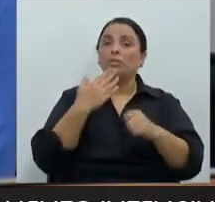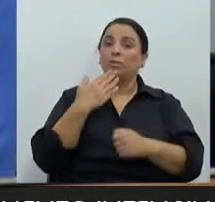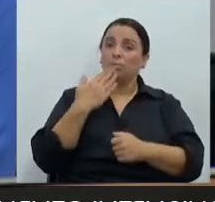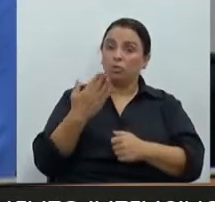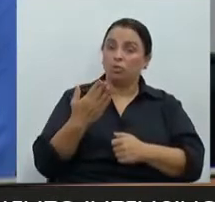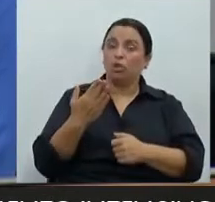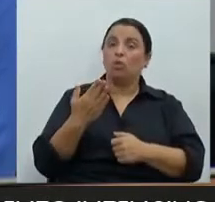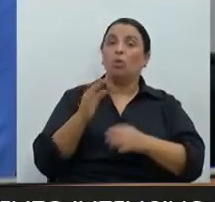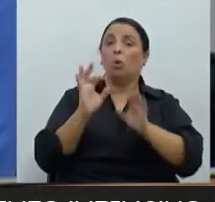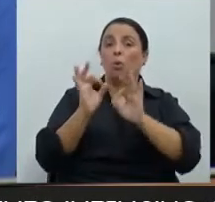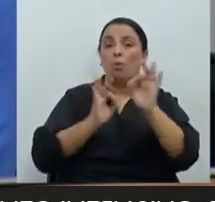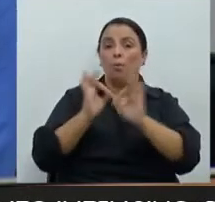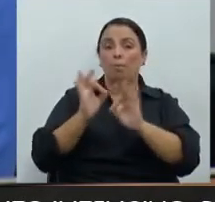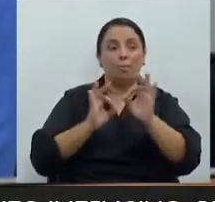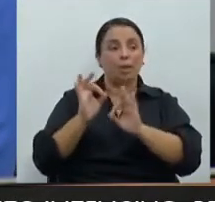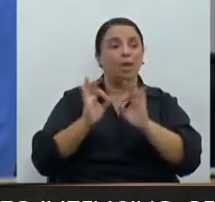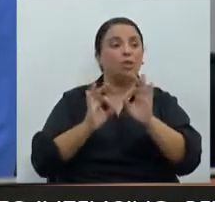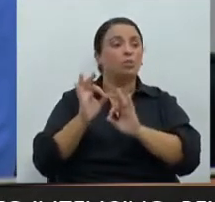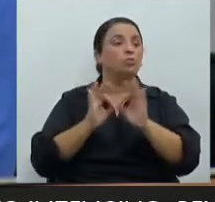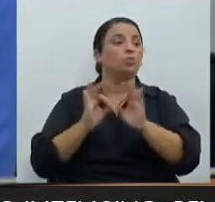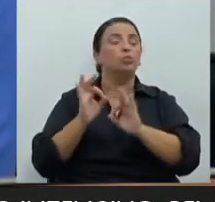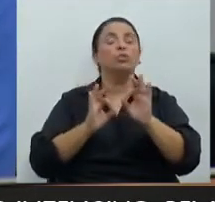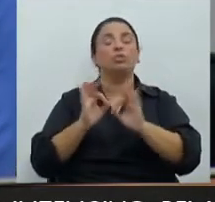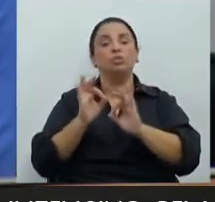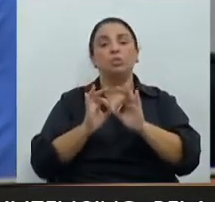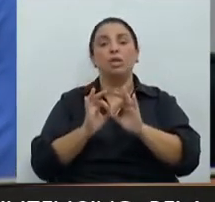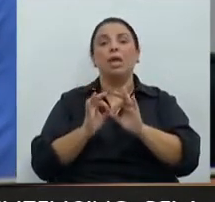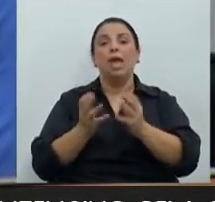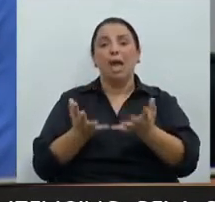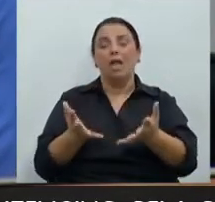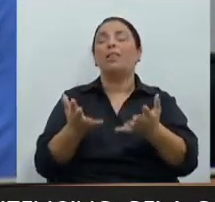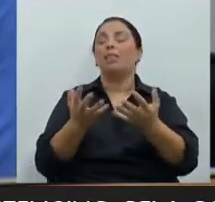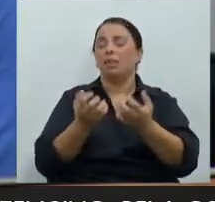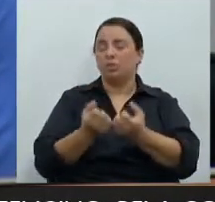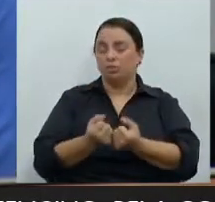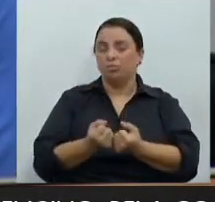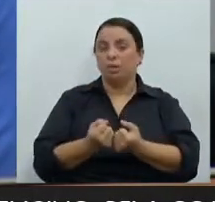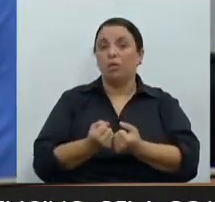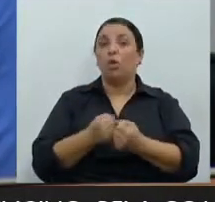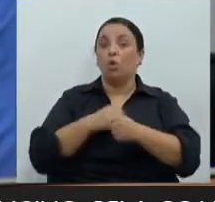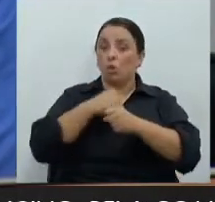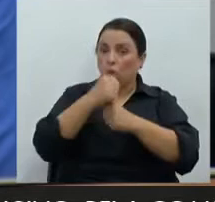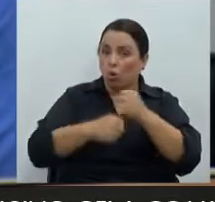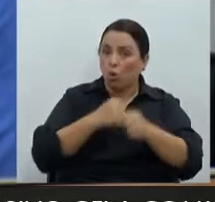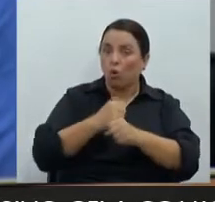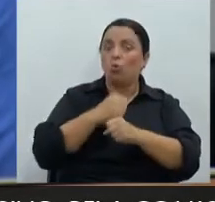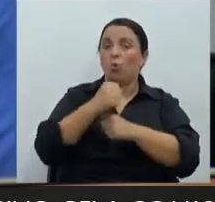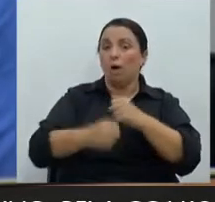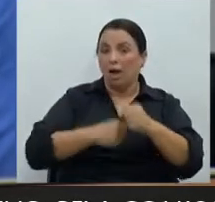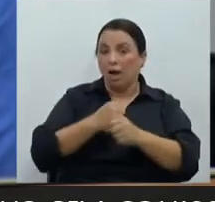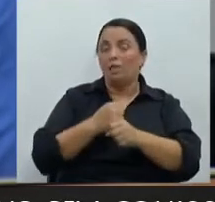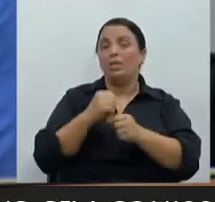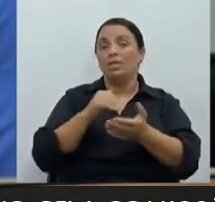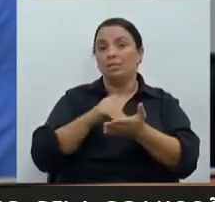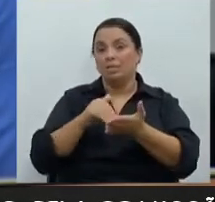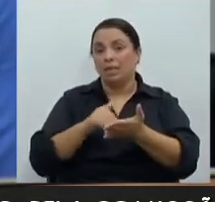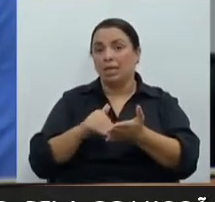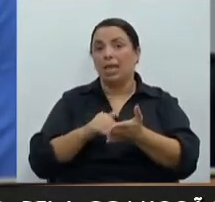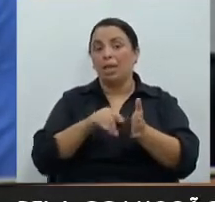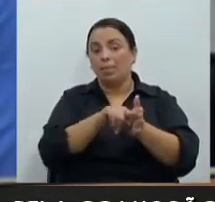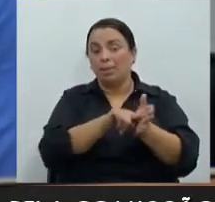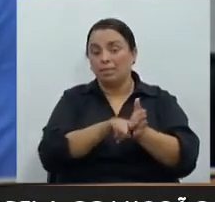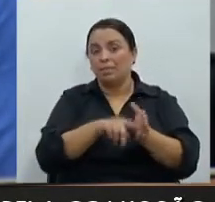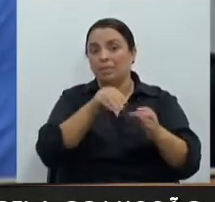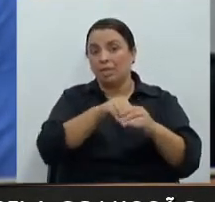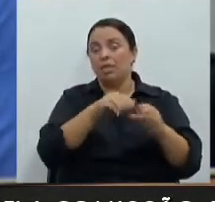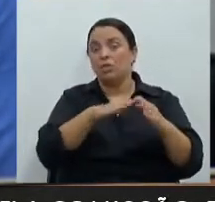plano de atendimento. Todos os anos, a secretaria faz nas escolas alguns critérios. Um dos critérios que